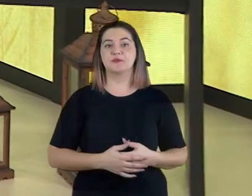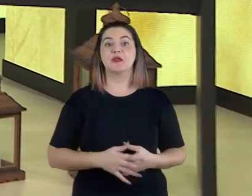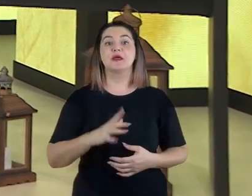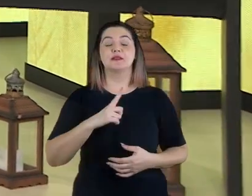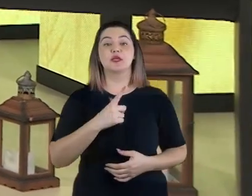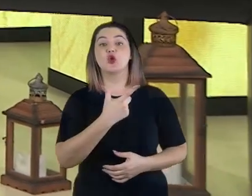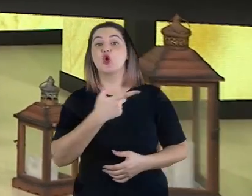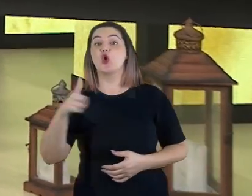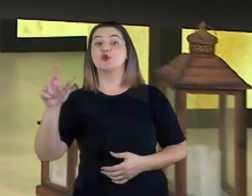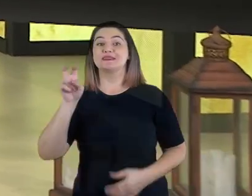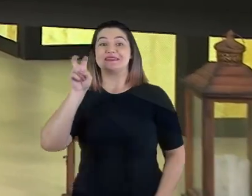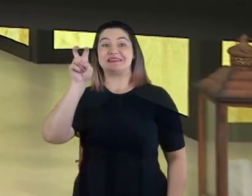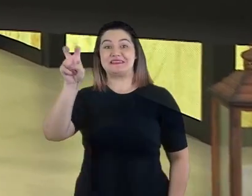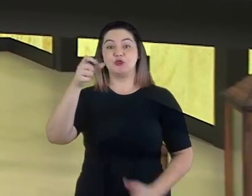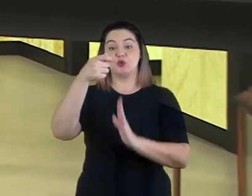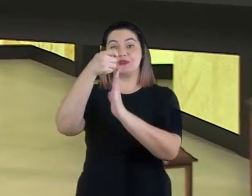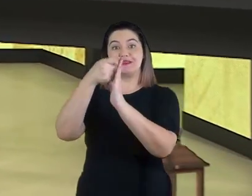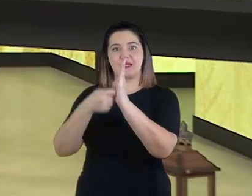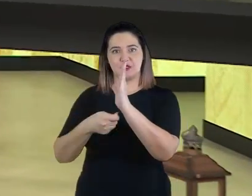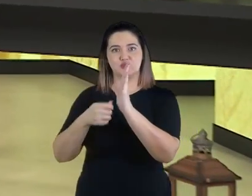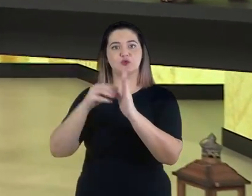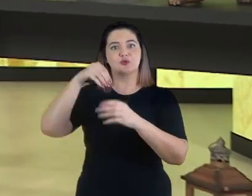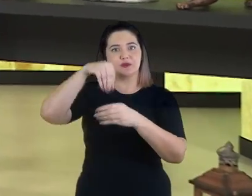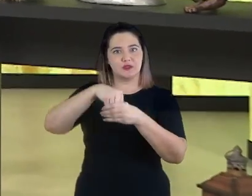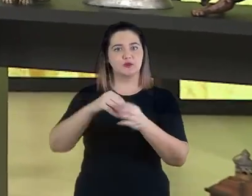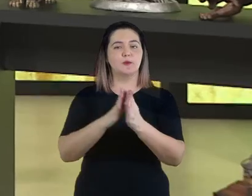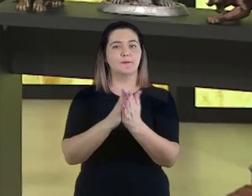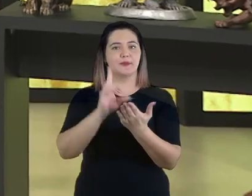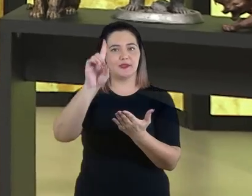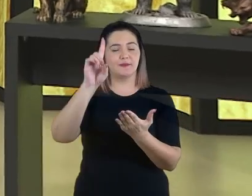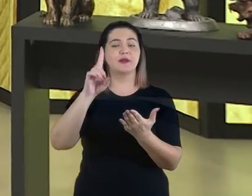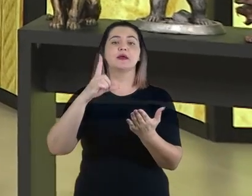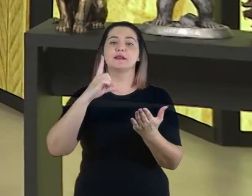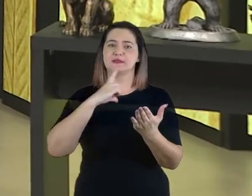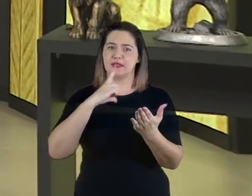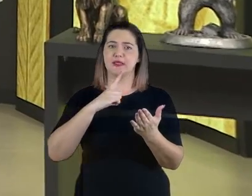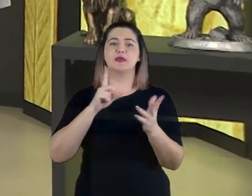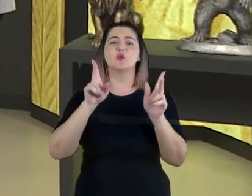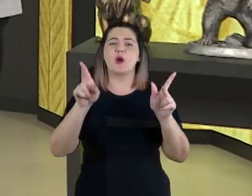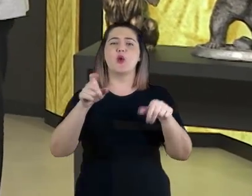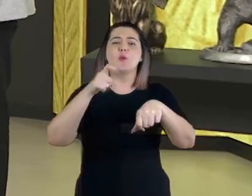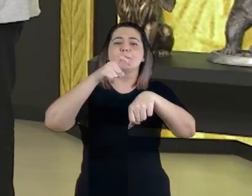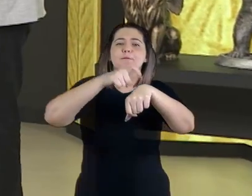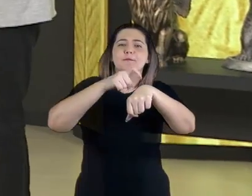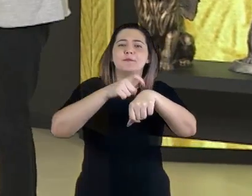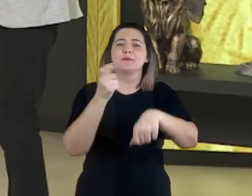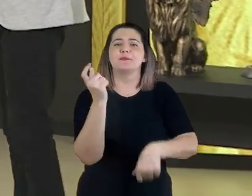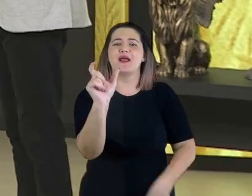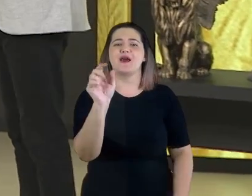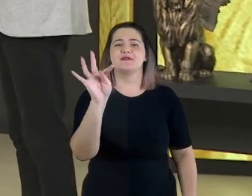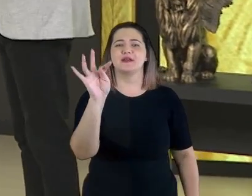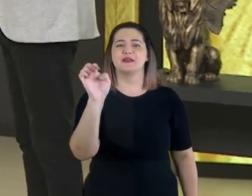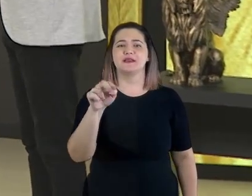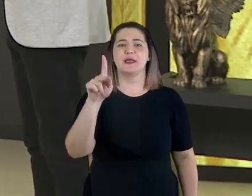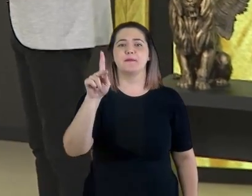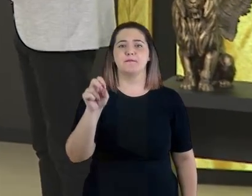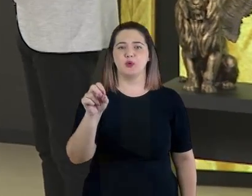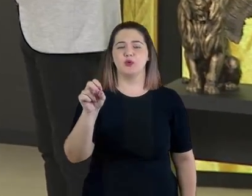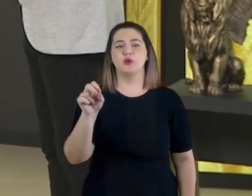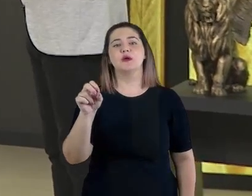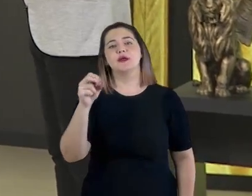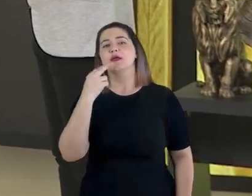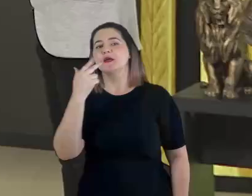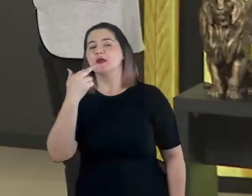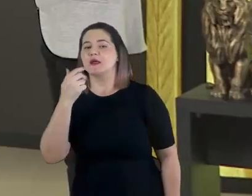outras passagens bíblicas em que esse espaço de tempo é mencionado. Vamos ver aqui na tela. Vamos lá. Nós temos